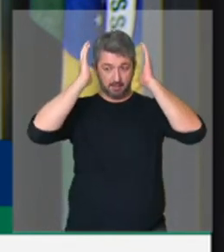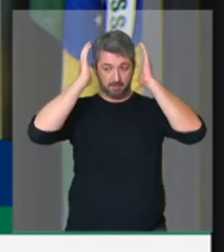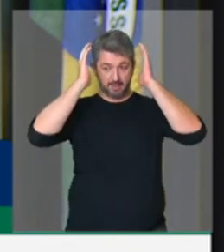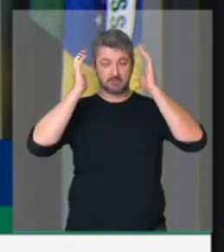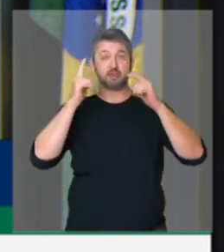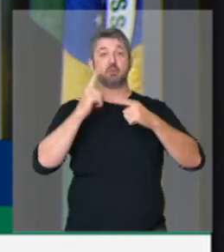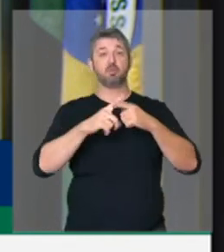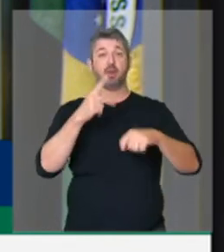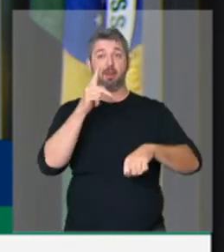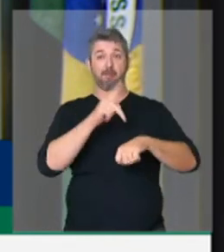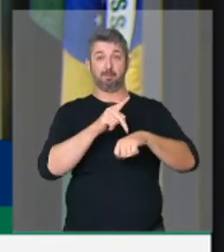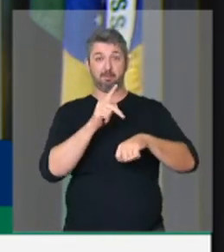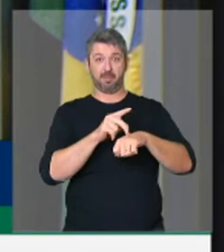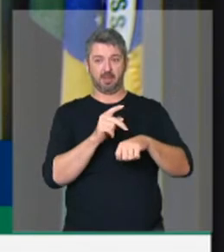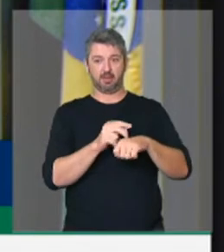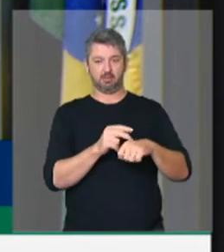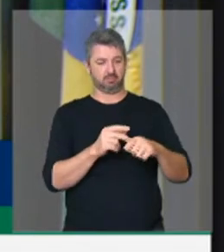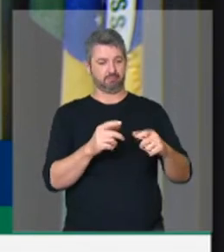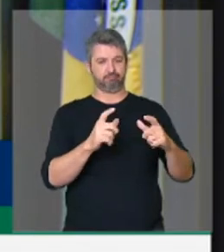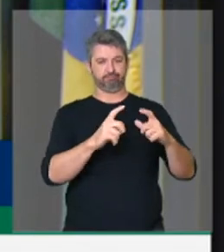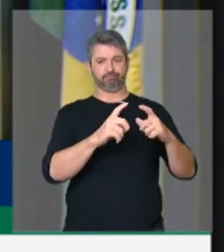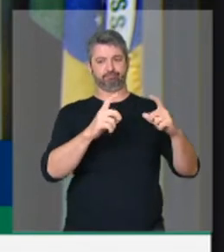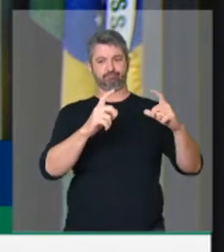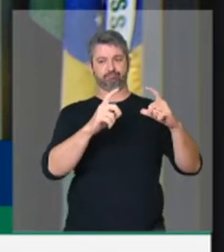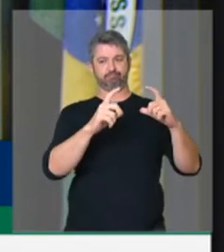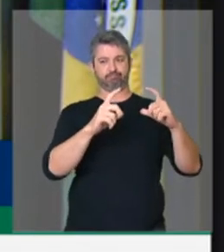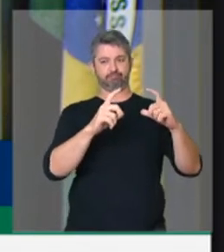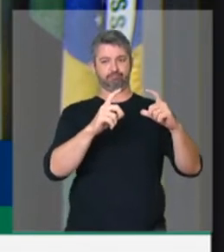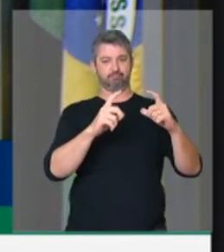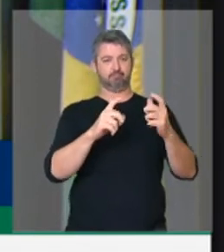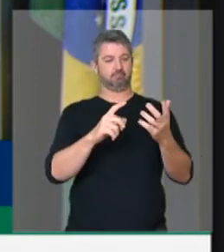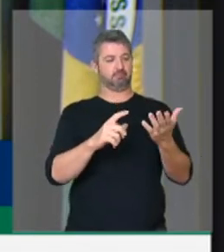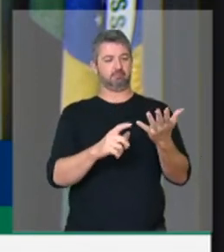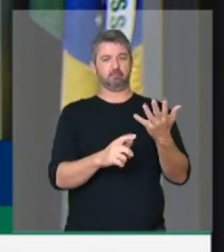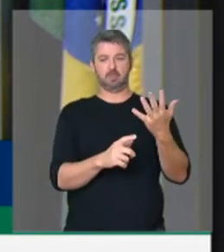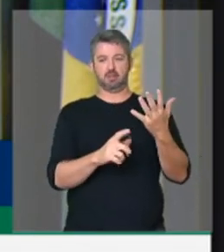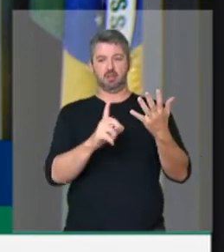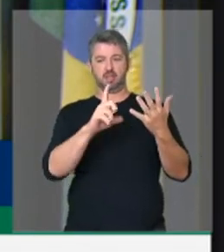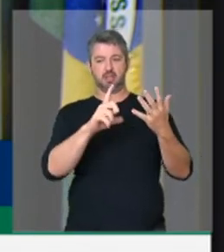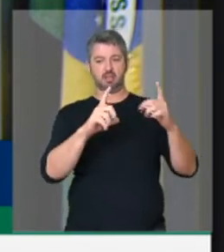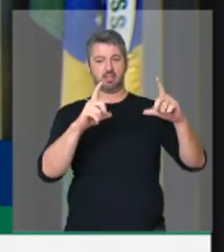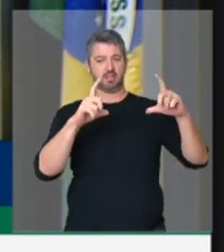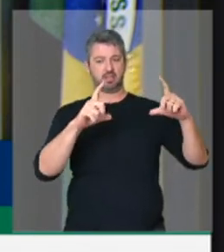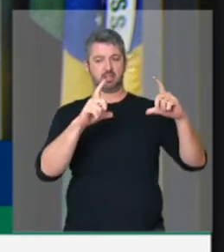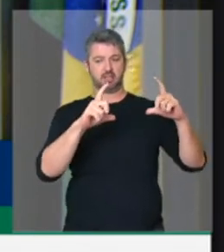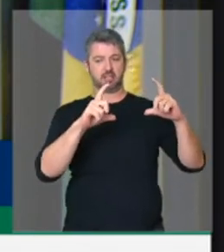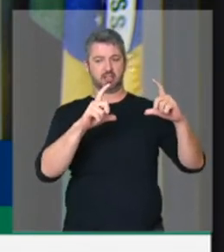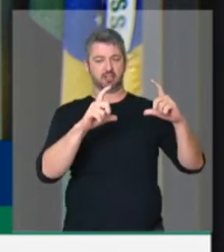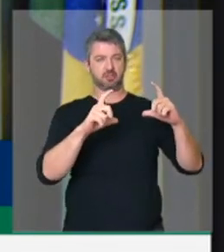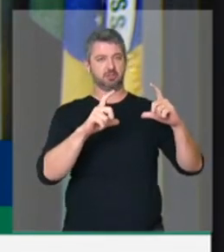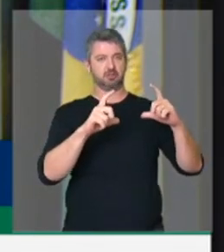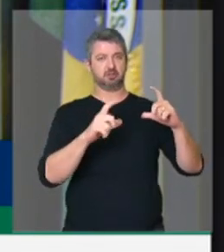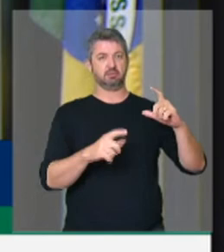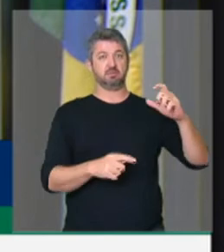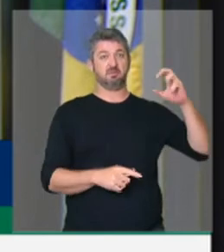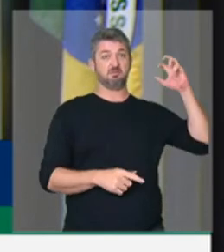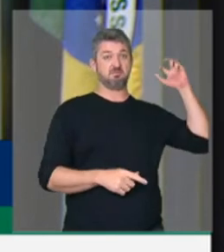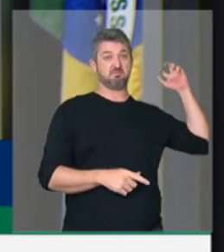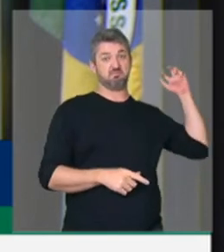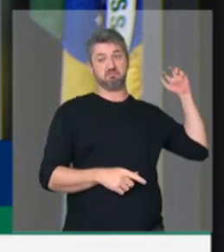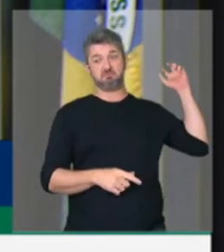pedra relativamente grande, maior do que a palma de uma mão, capitão Alberto Neto, foi